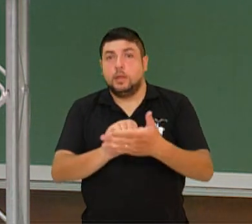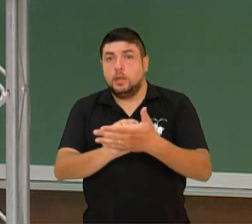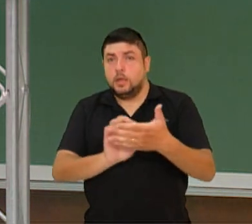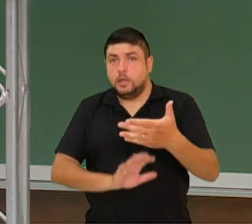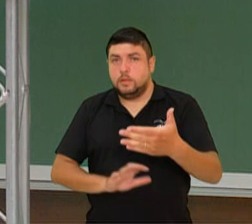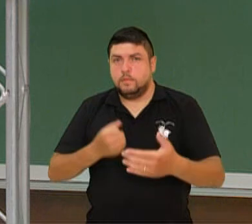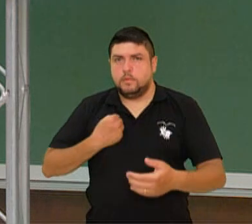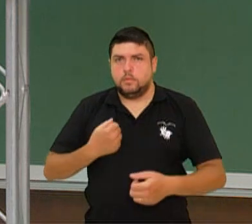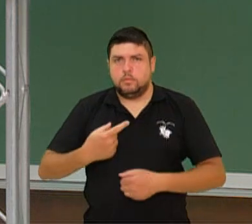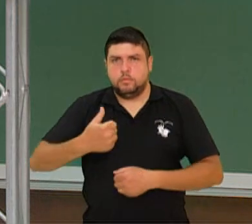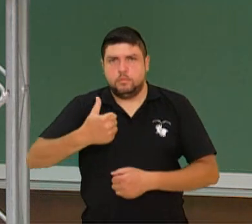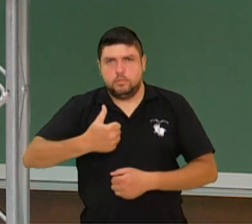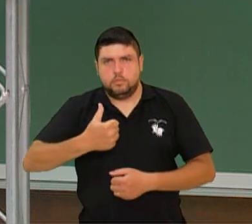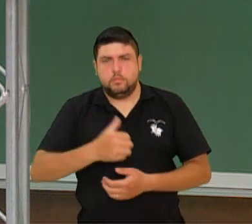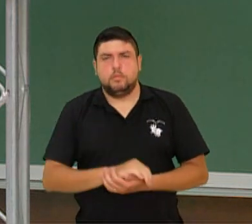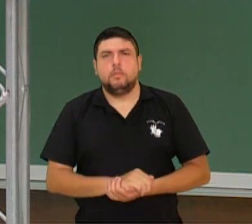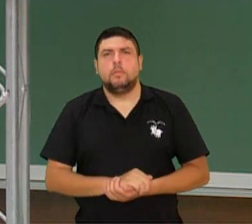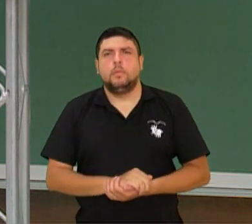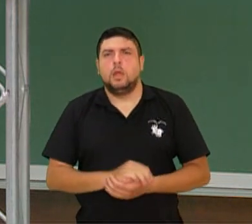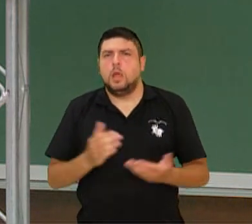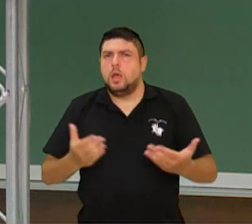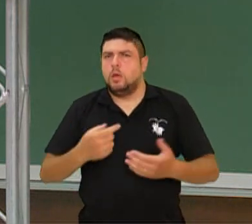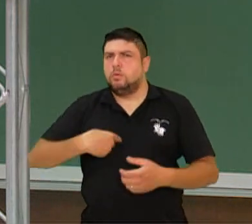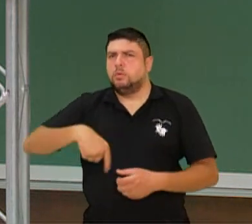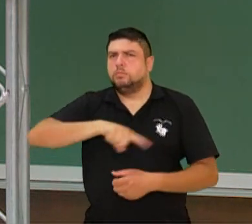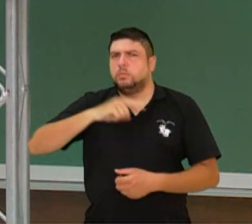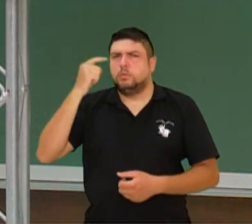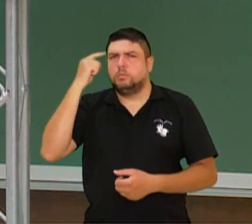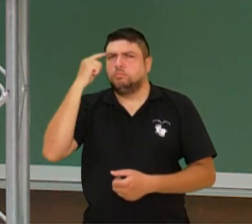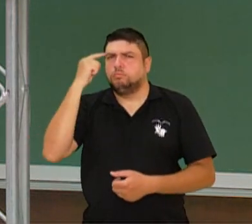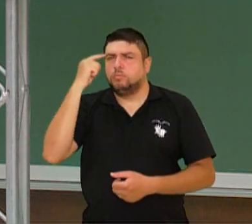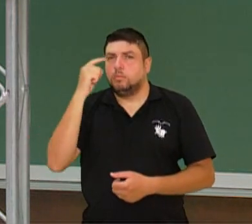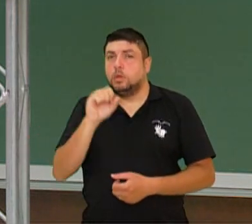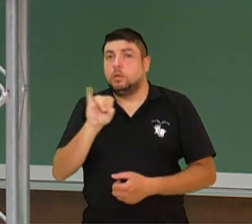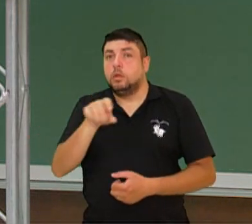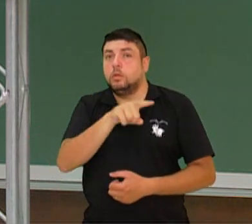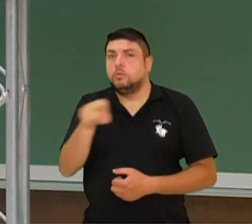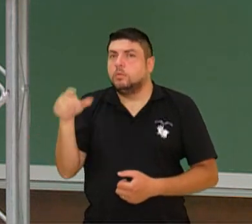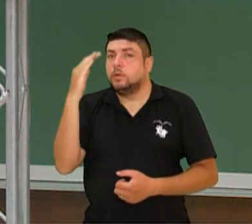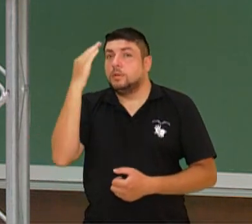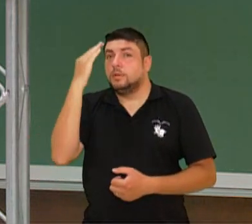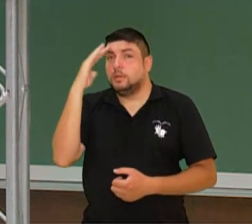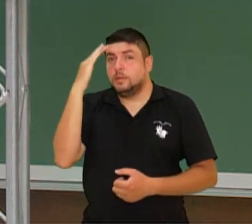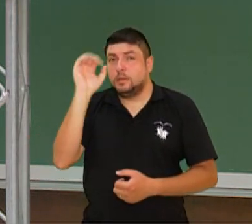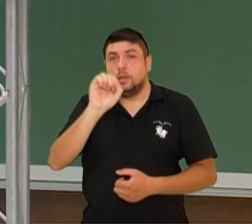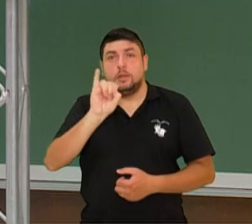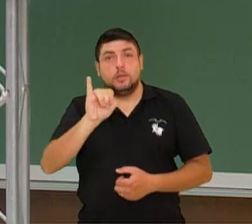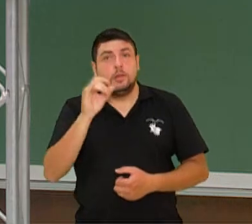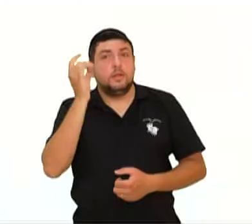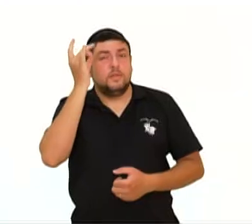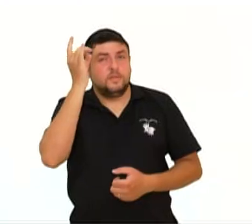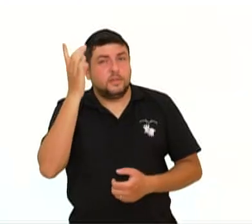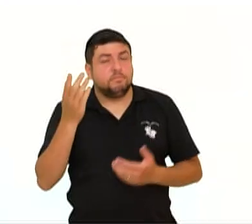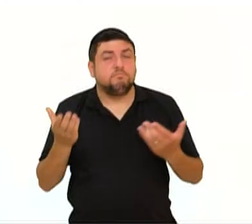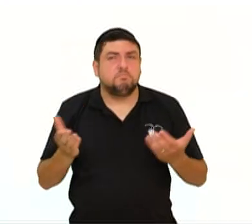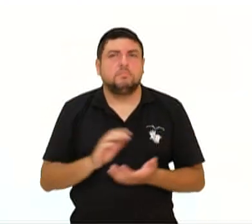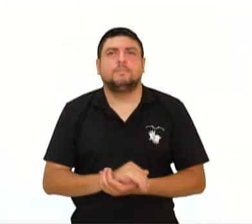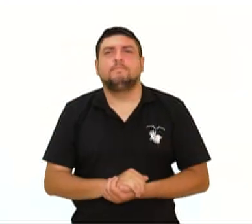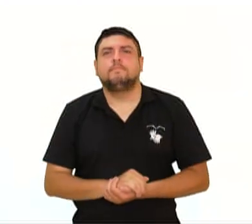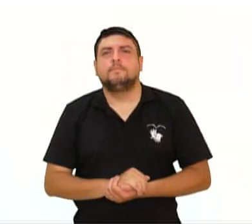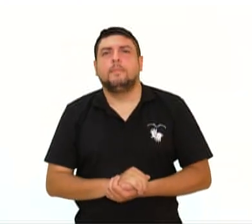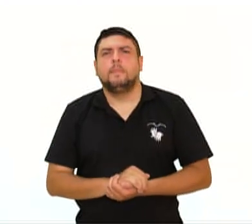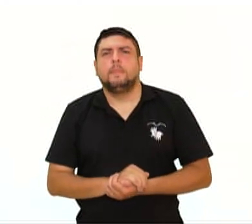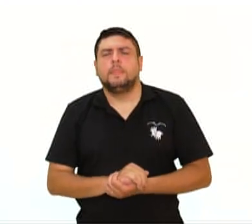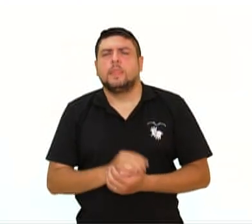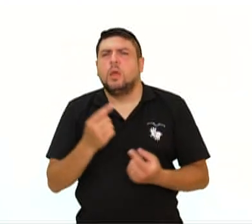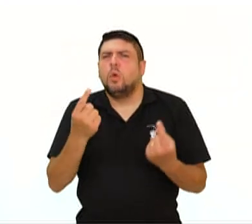Atividade 1. Então vamos lá pensar um pouquinho, verificar se vocês entenderam, se está fácil ali. Então lá, quais